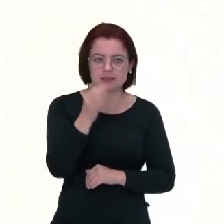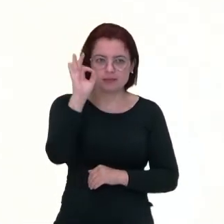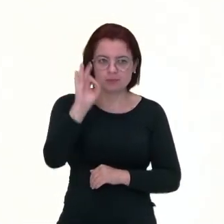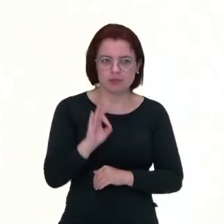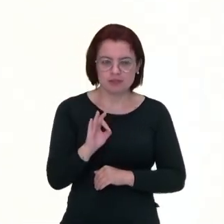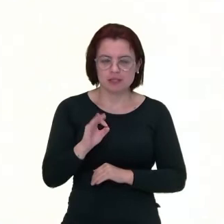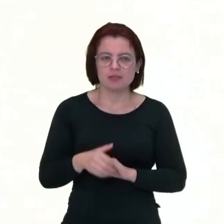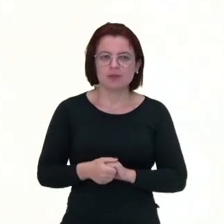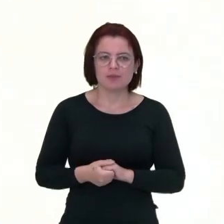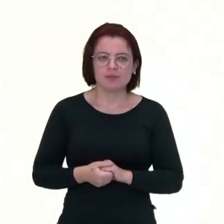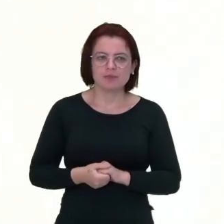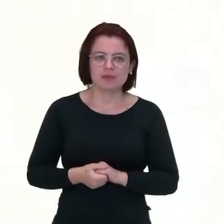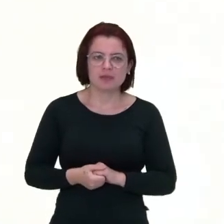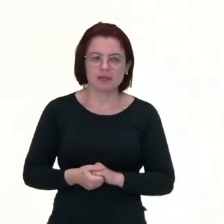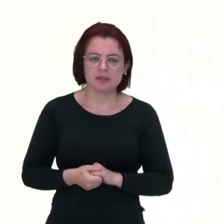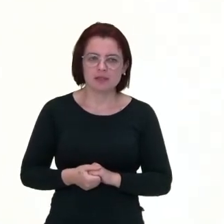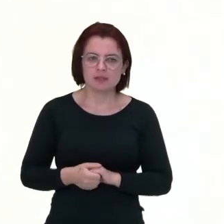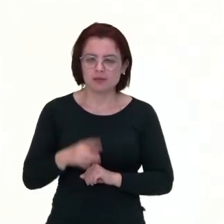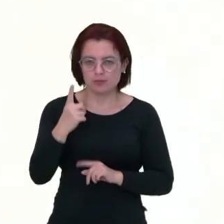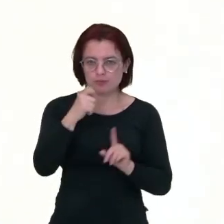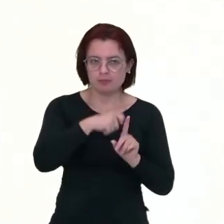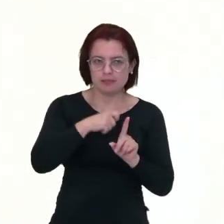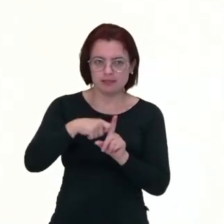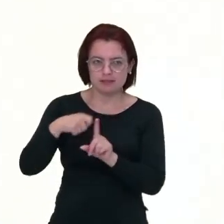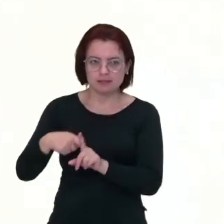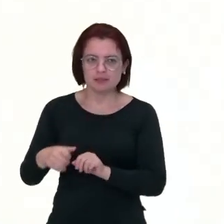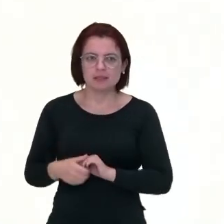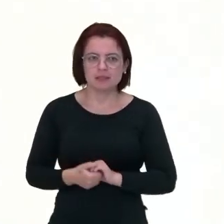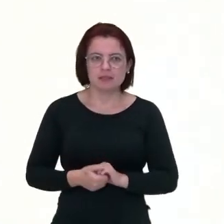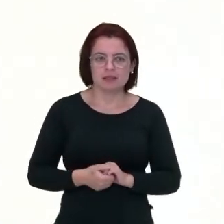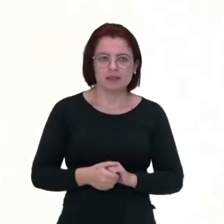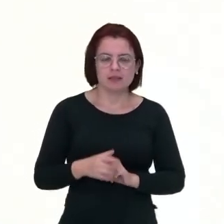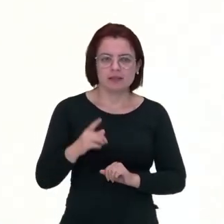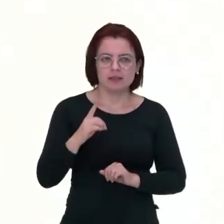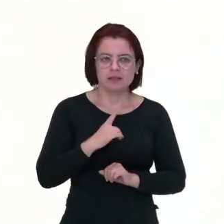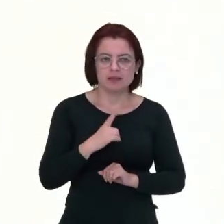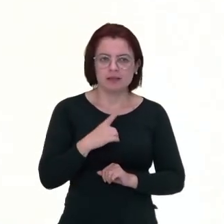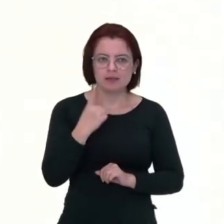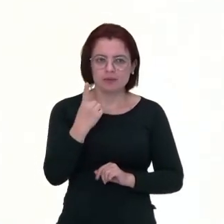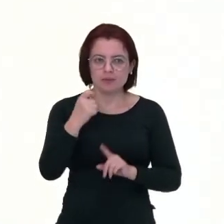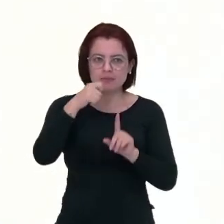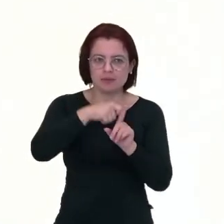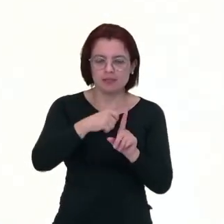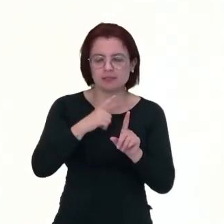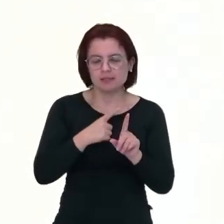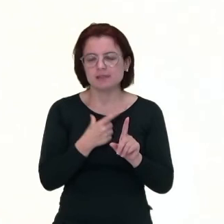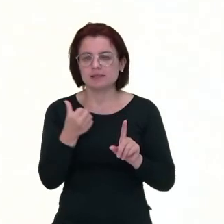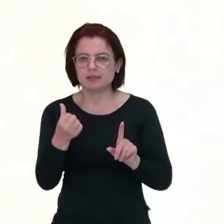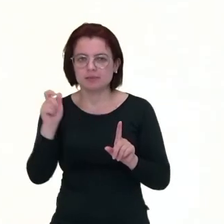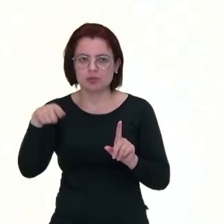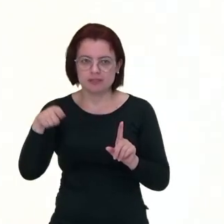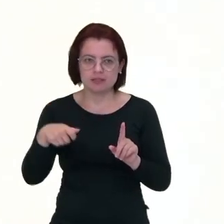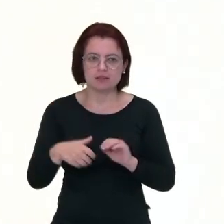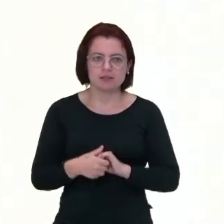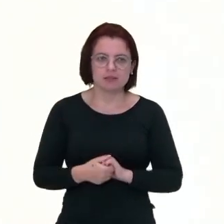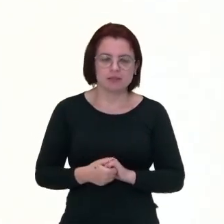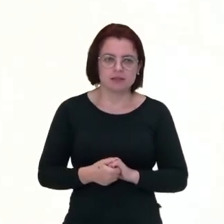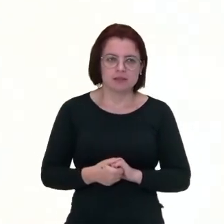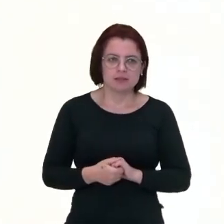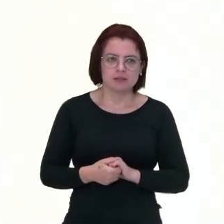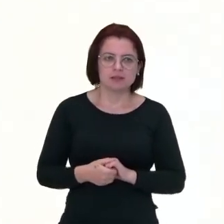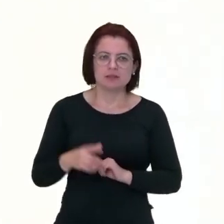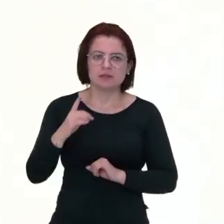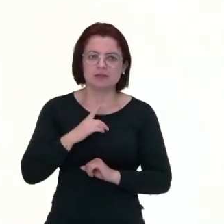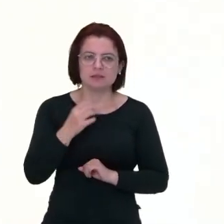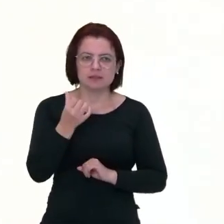ao mês, né? 6% ao mês. Cada mês ela vai ter esse 6%. Lembrando, 6% seria